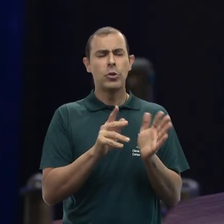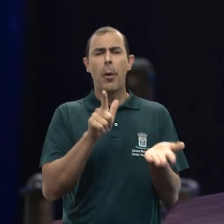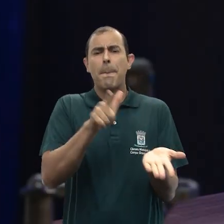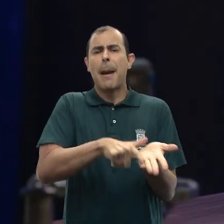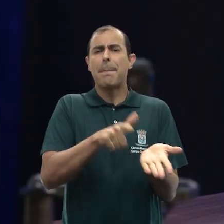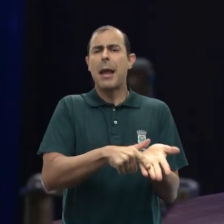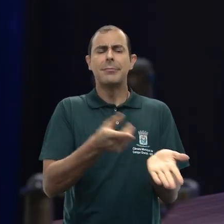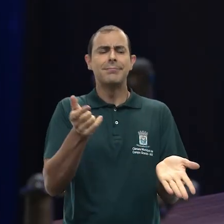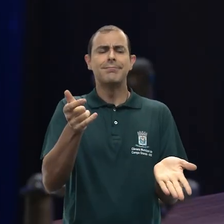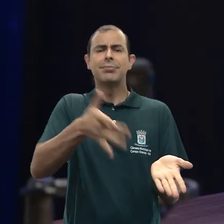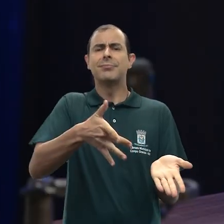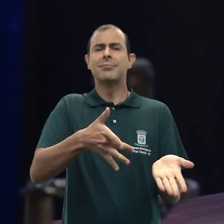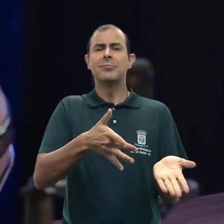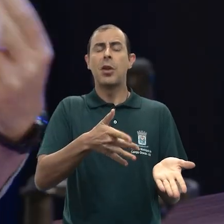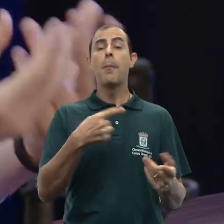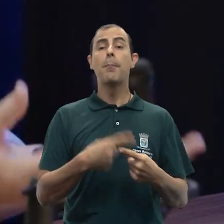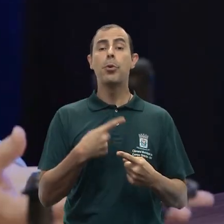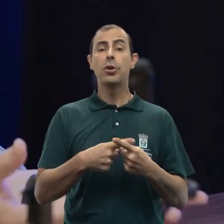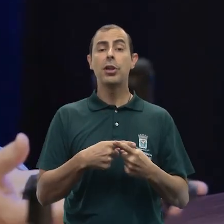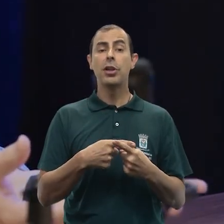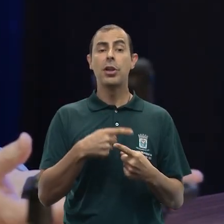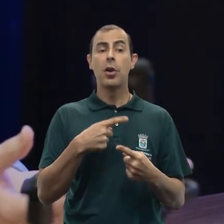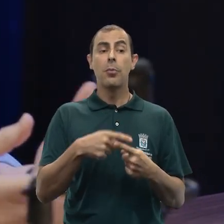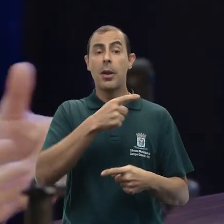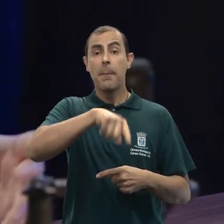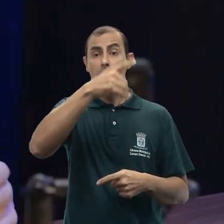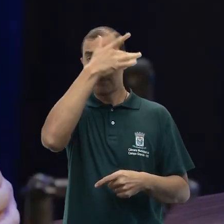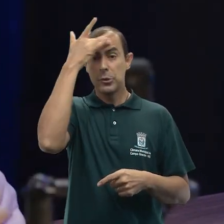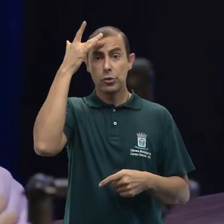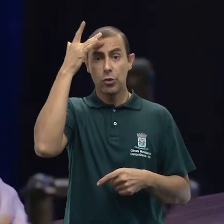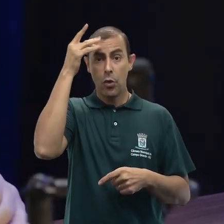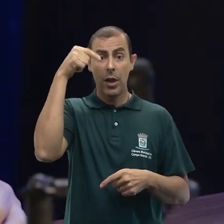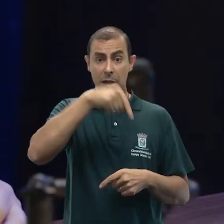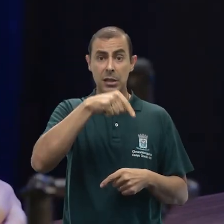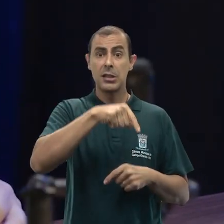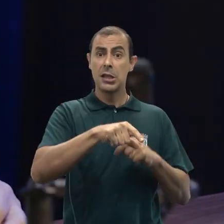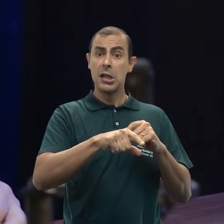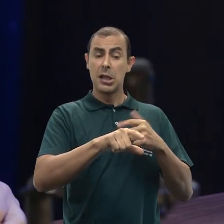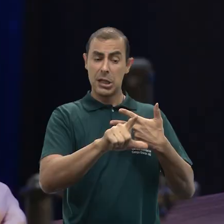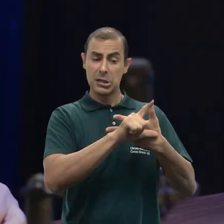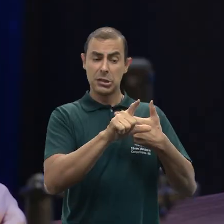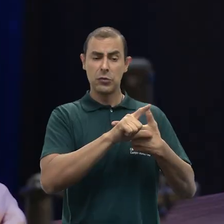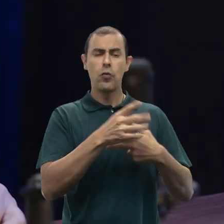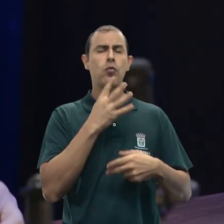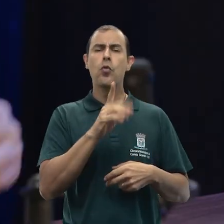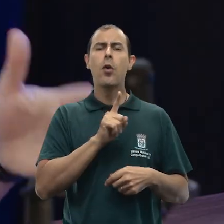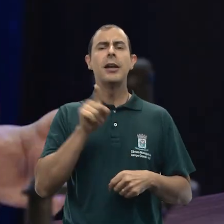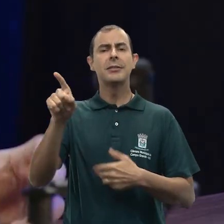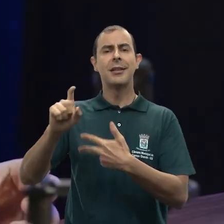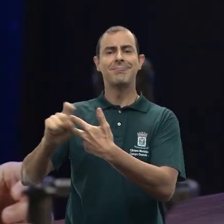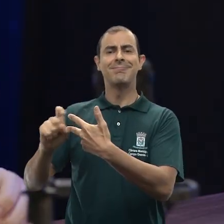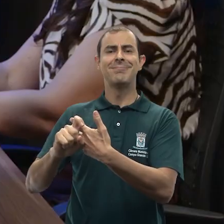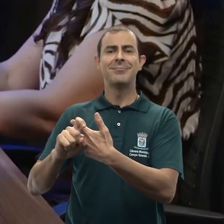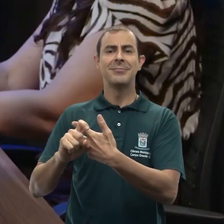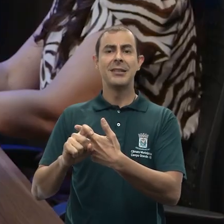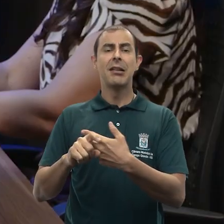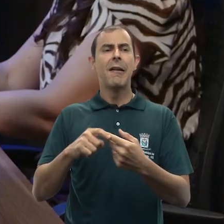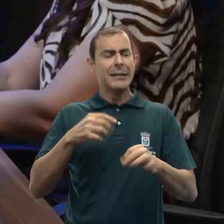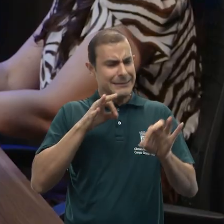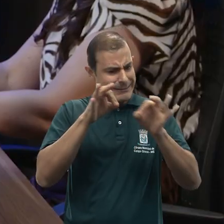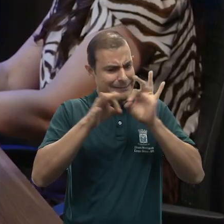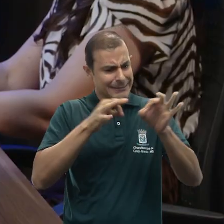Porque o próprio legislador não conhece da execução. Então, você cria dias, você cria semanas, você